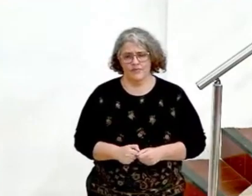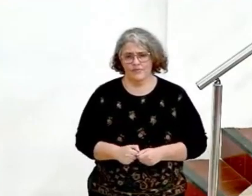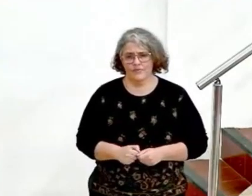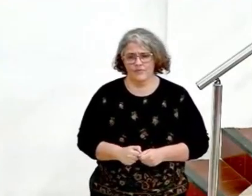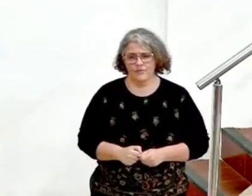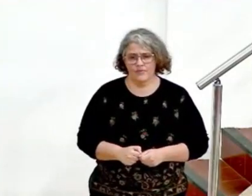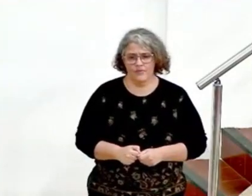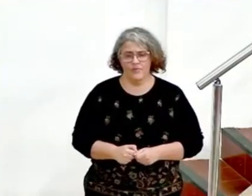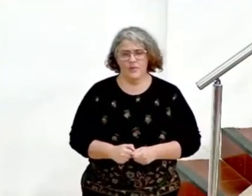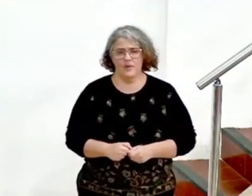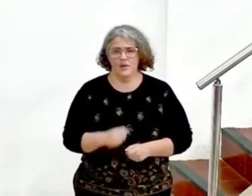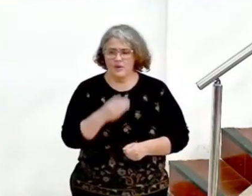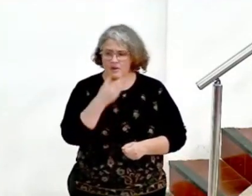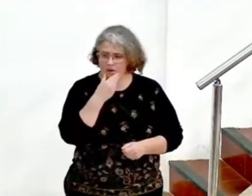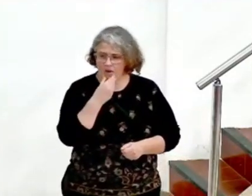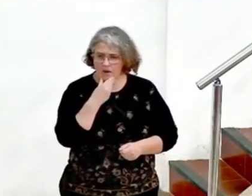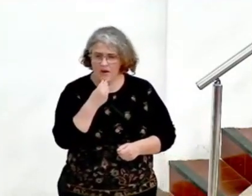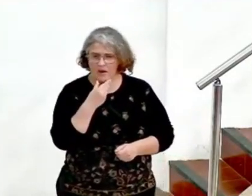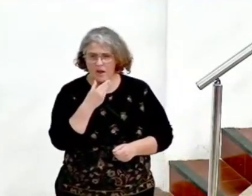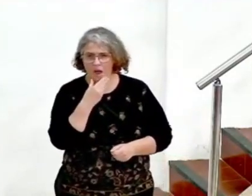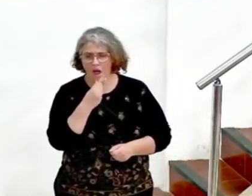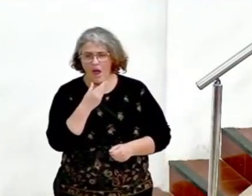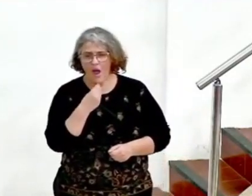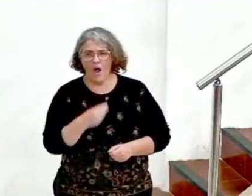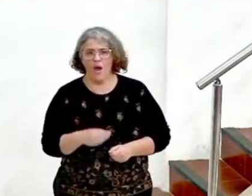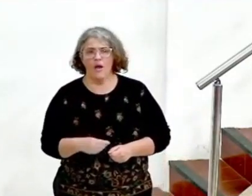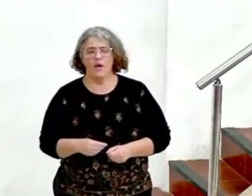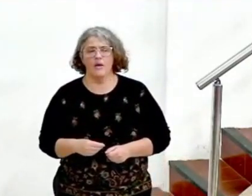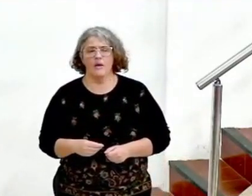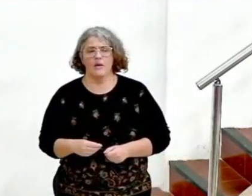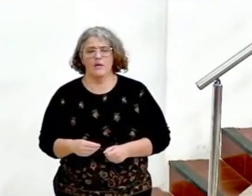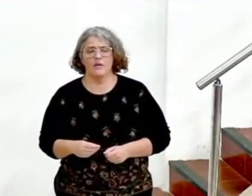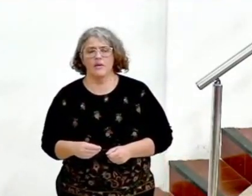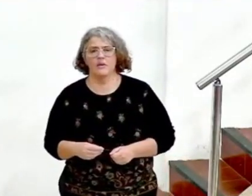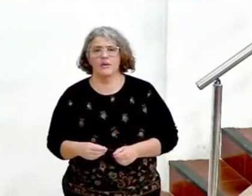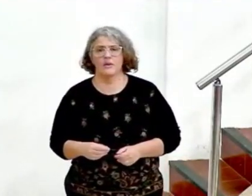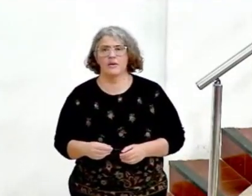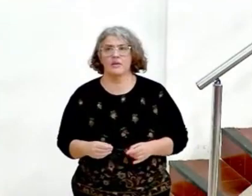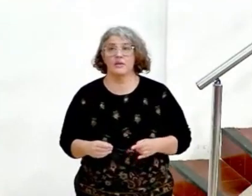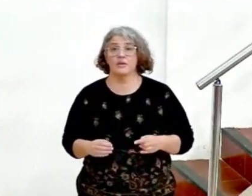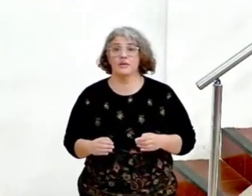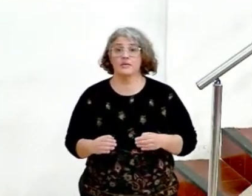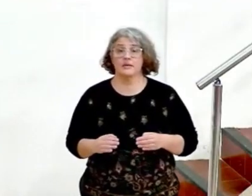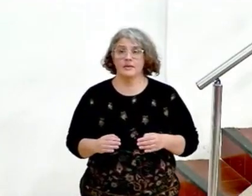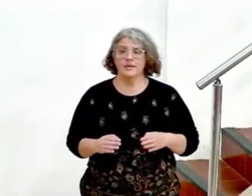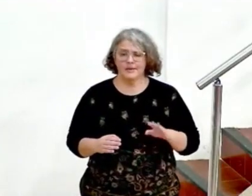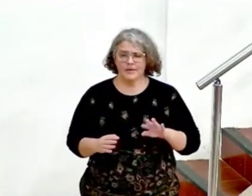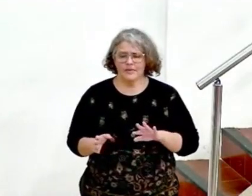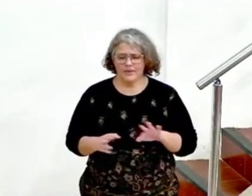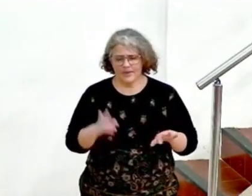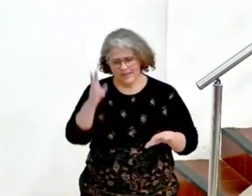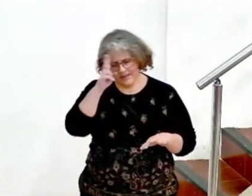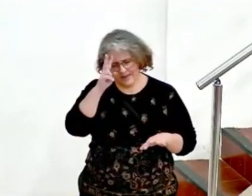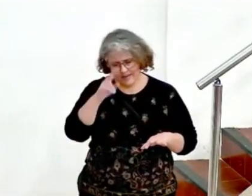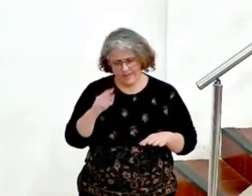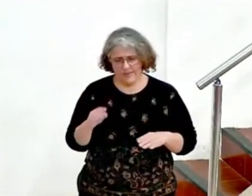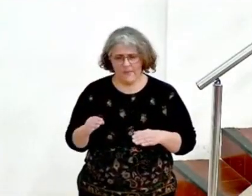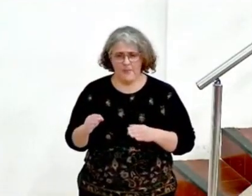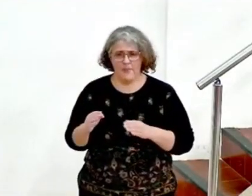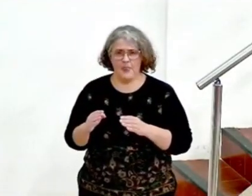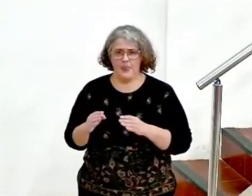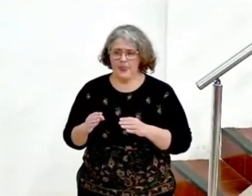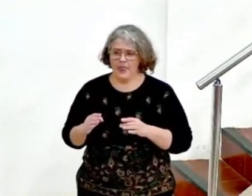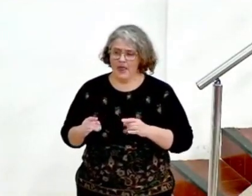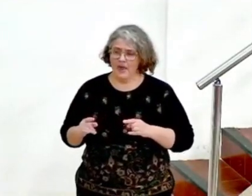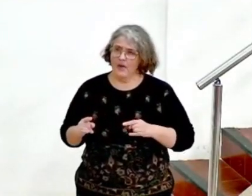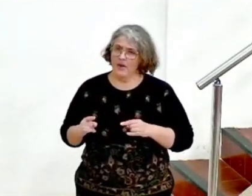aqueles homens estavam tentando criar uma torre para se achegar e ser como Deus. Essa